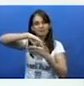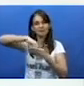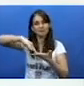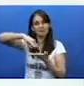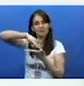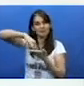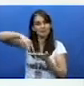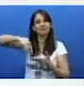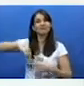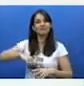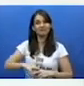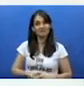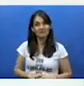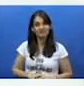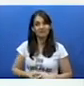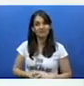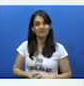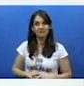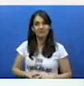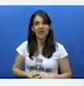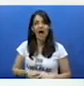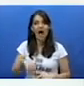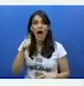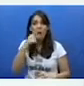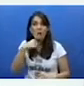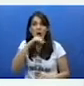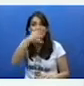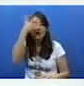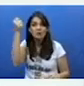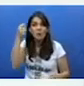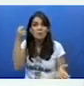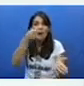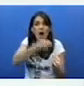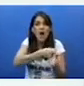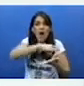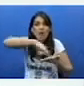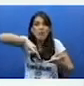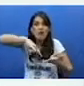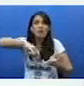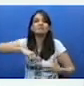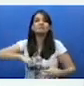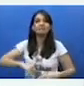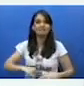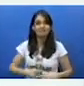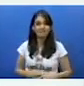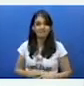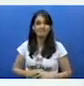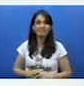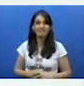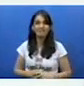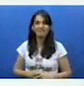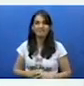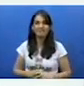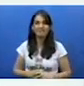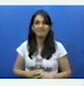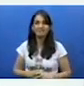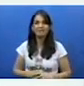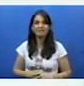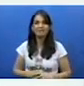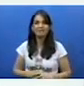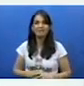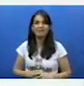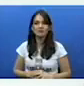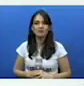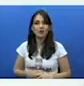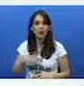carnê. A mamãe esqueceu de pagar o carnê que venceu hoje, né? É a conta, é o boleto.